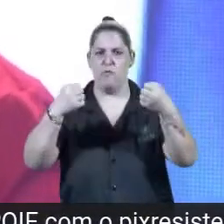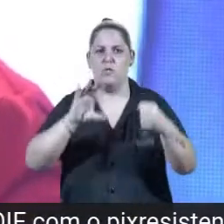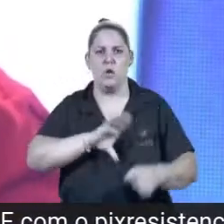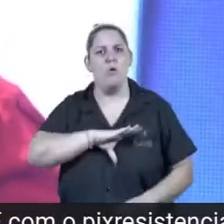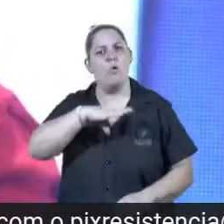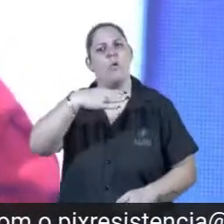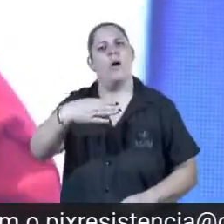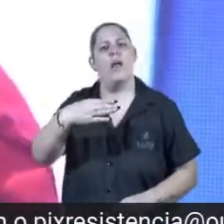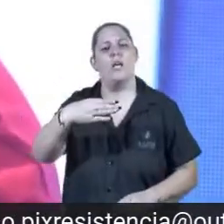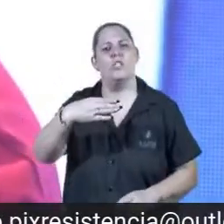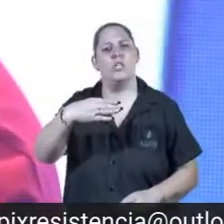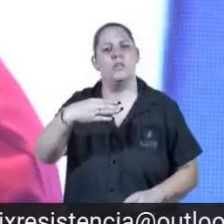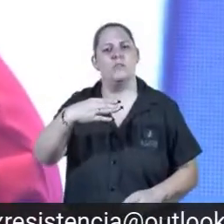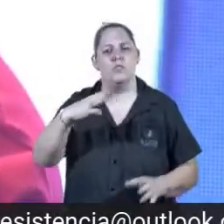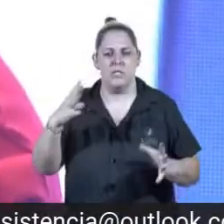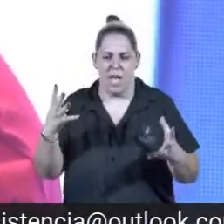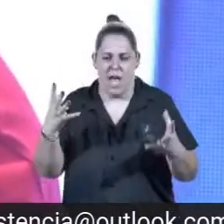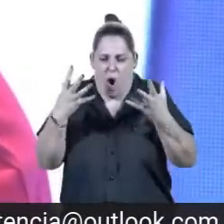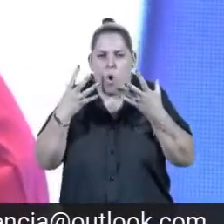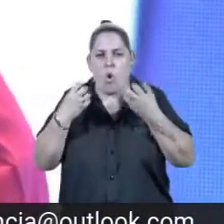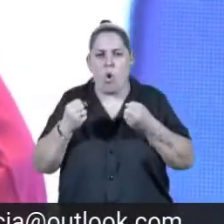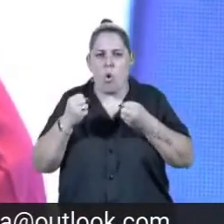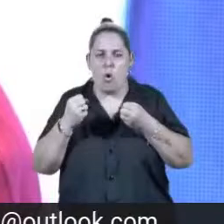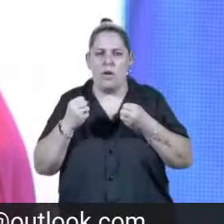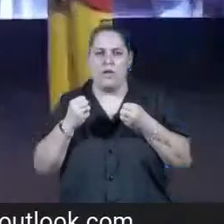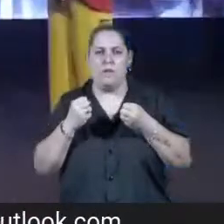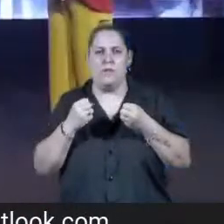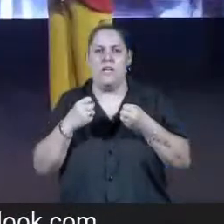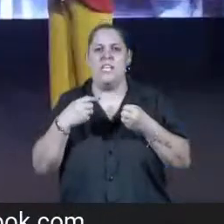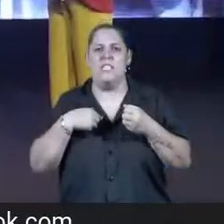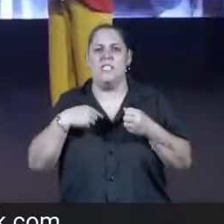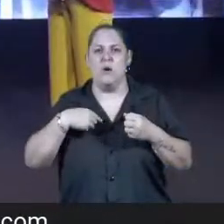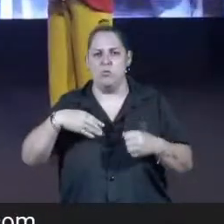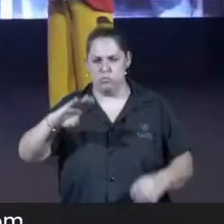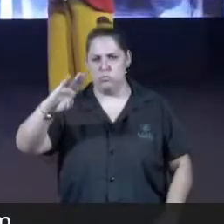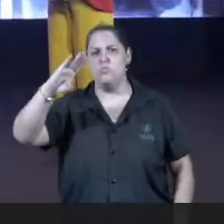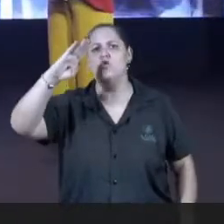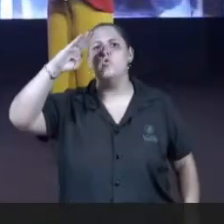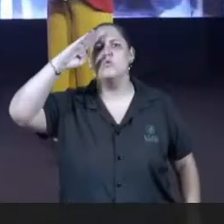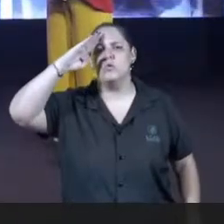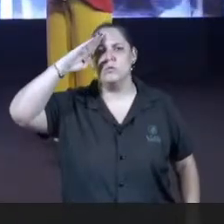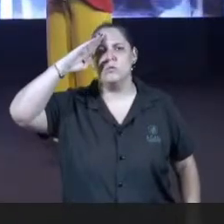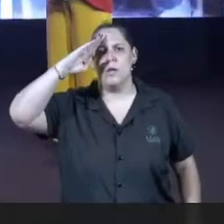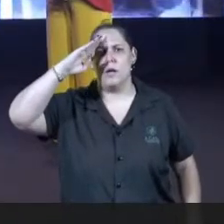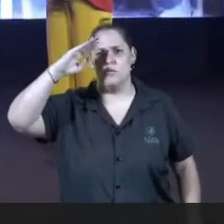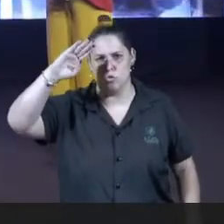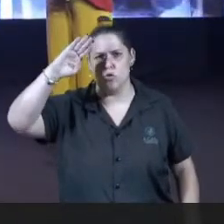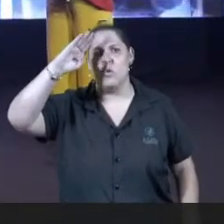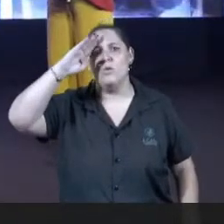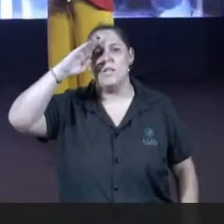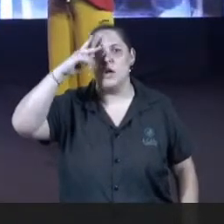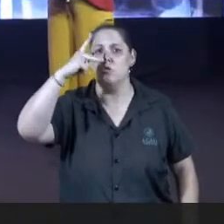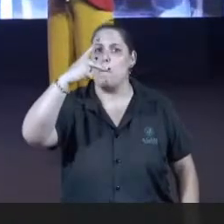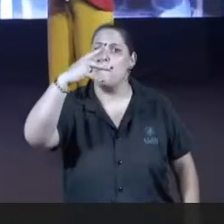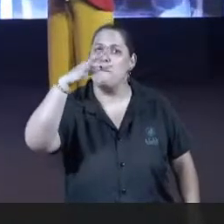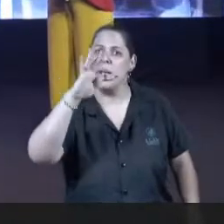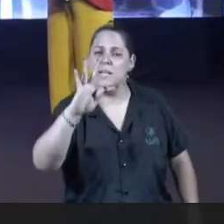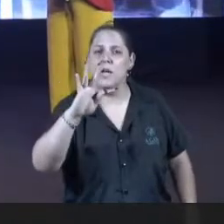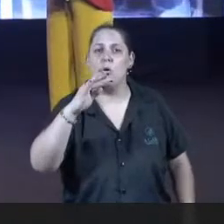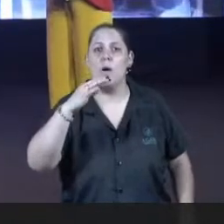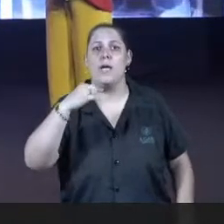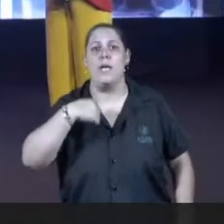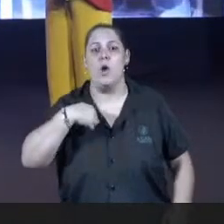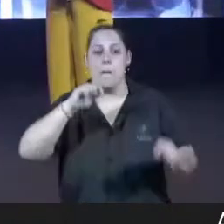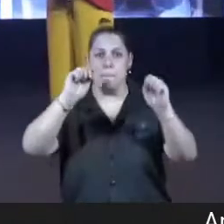coragem para ser aguerrido e para ser um soldado, mas um soldado onde o partido, onde eu